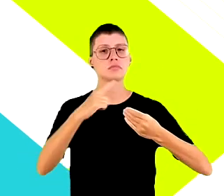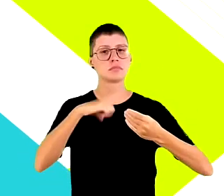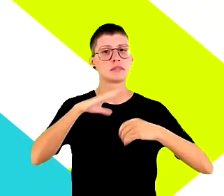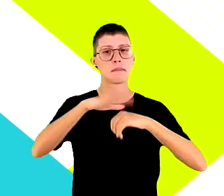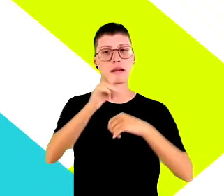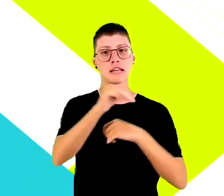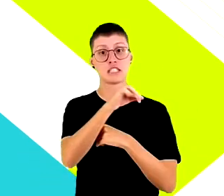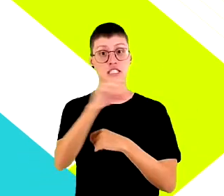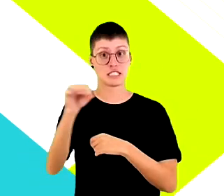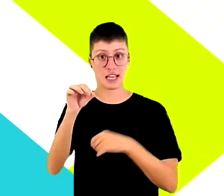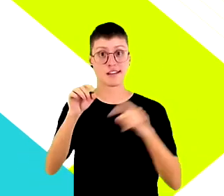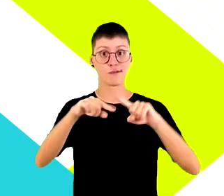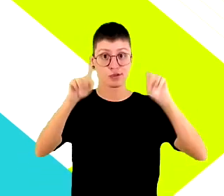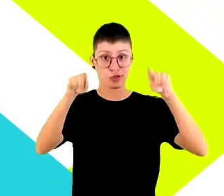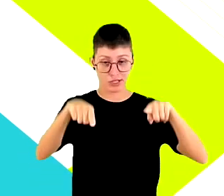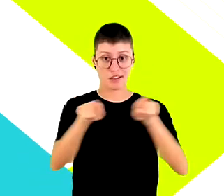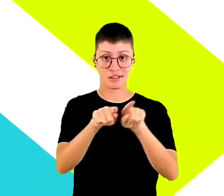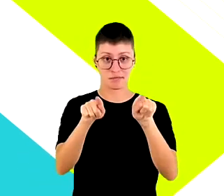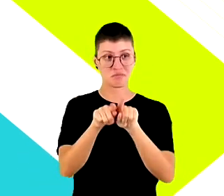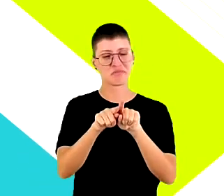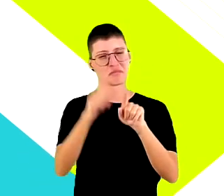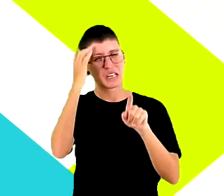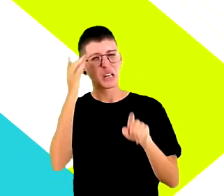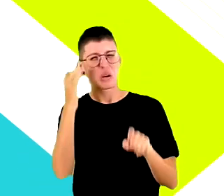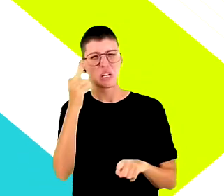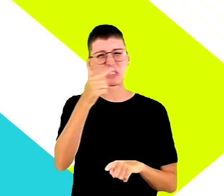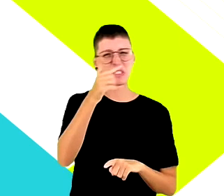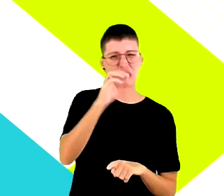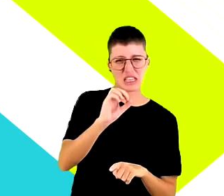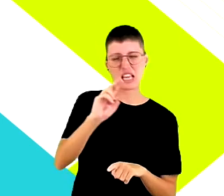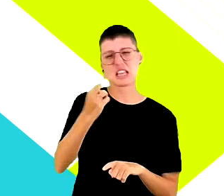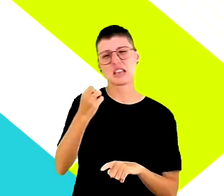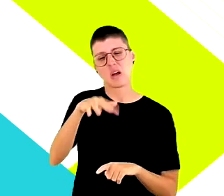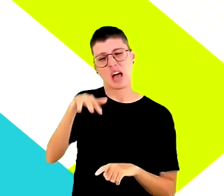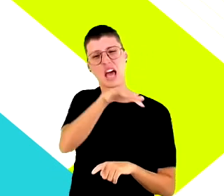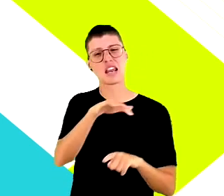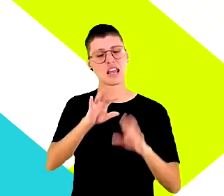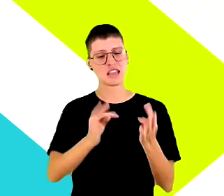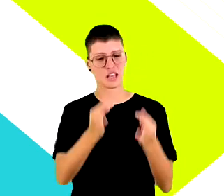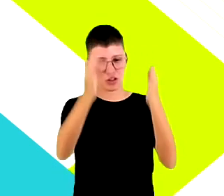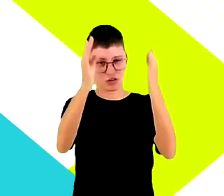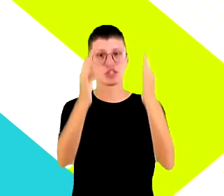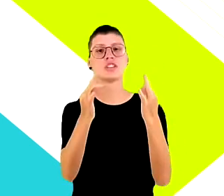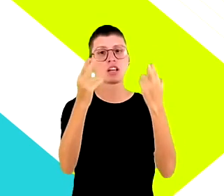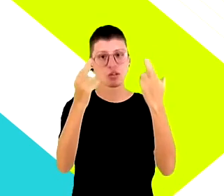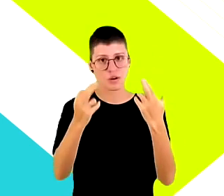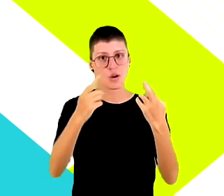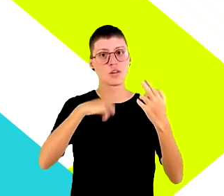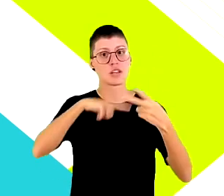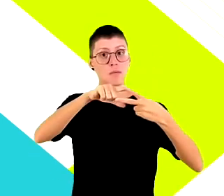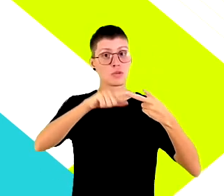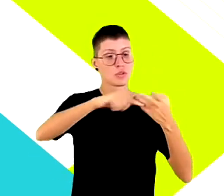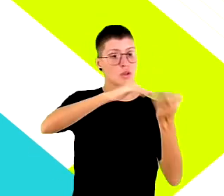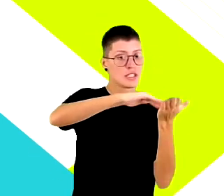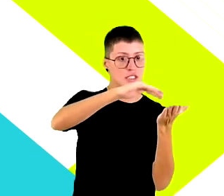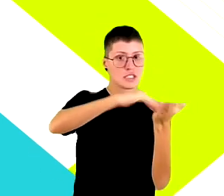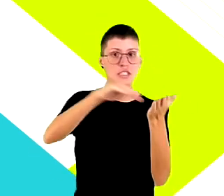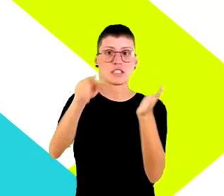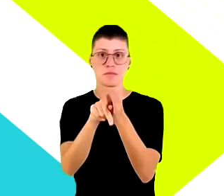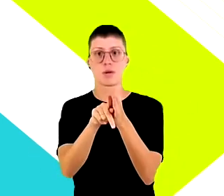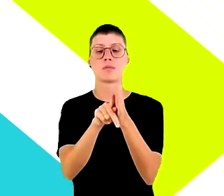colaboradores, pelo menos 70 aí na área de tecnologia. Temos 2 escritórios nos Estados Unidos, com